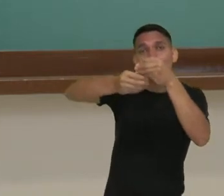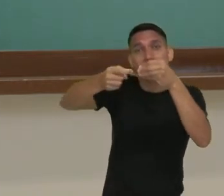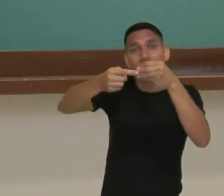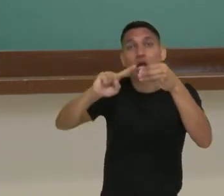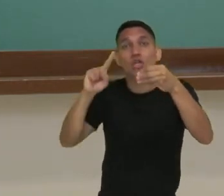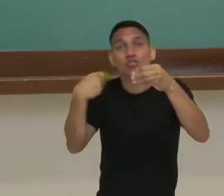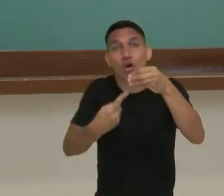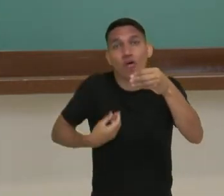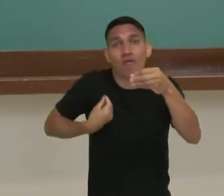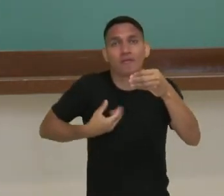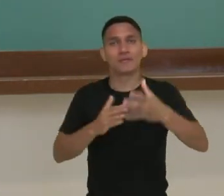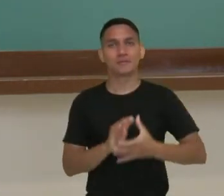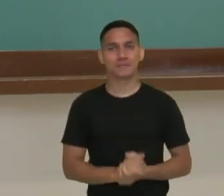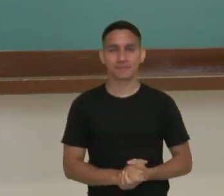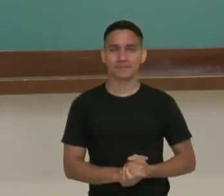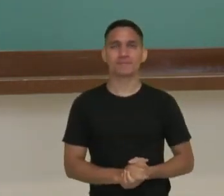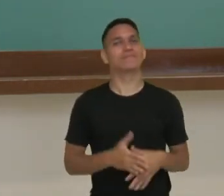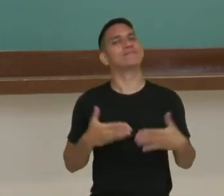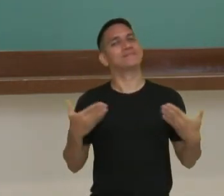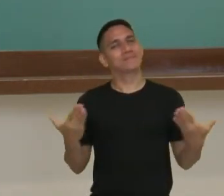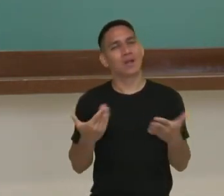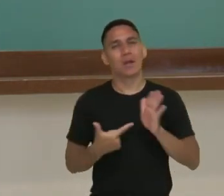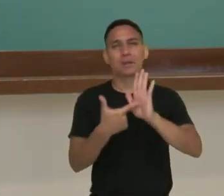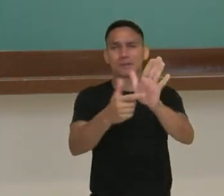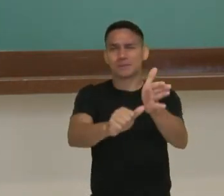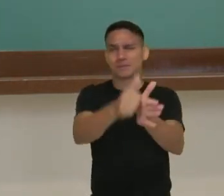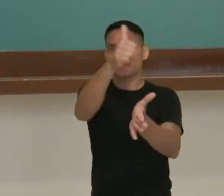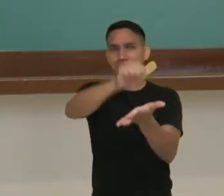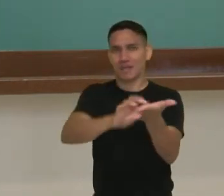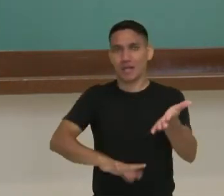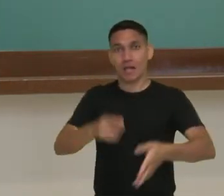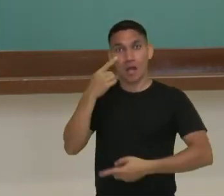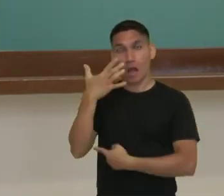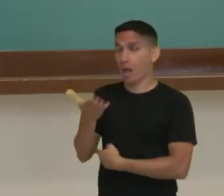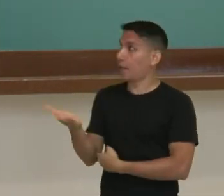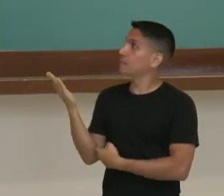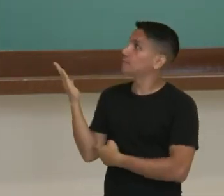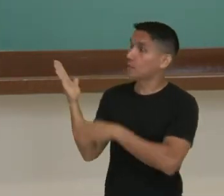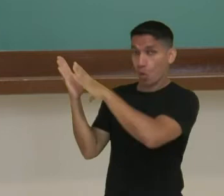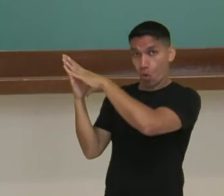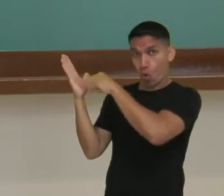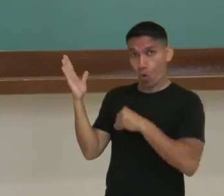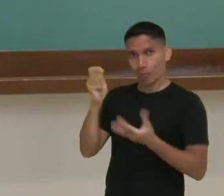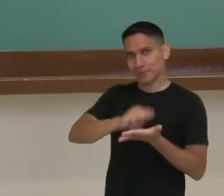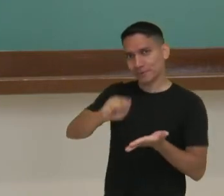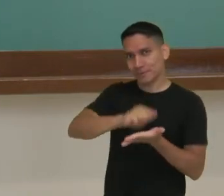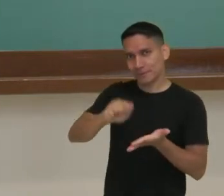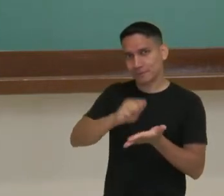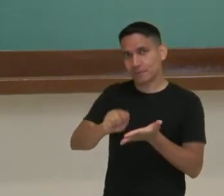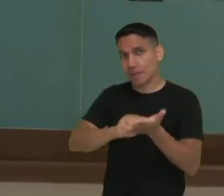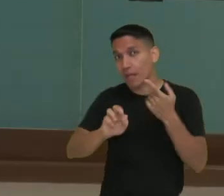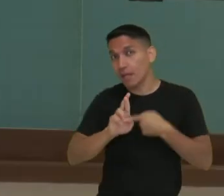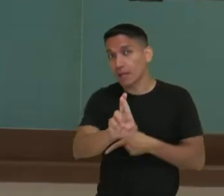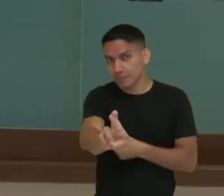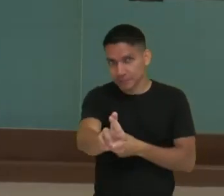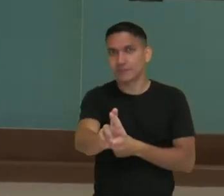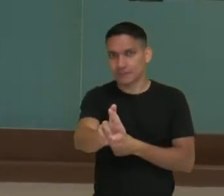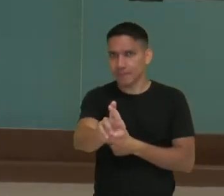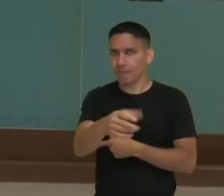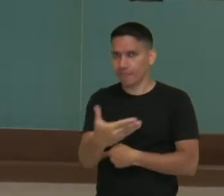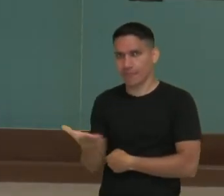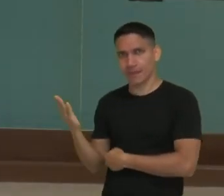atrás. Bom, chegamos à nossa primeira atividade. Gente, quero que vocês copiem no caderno, respondam